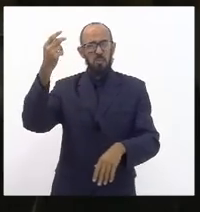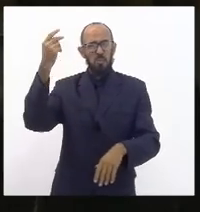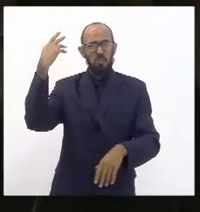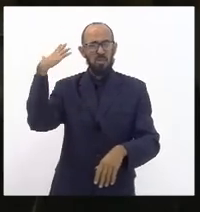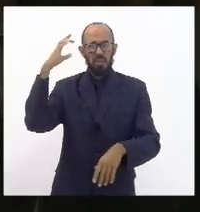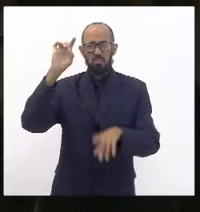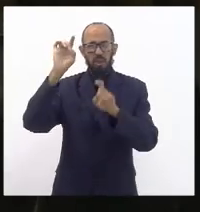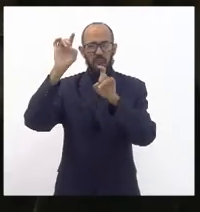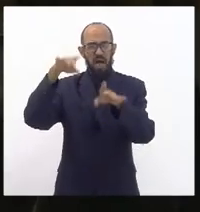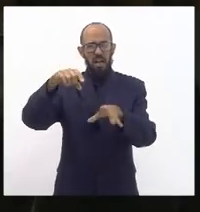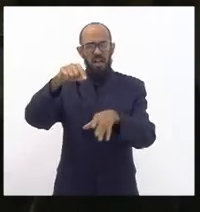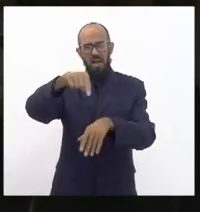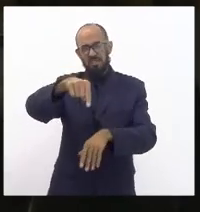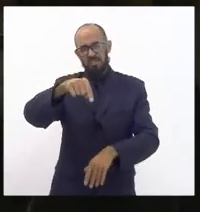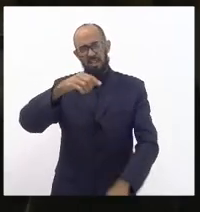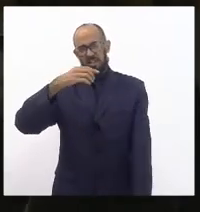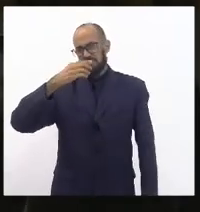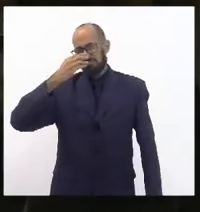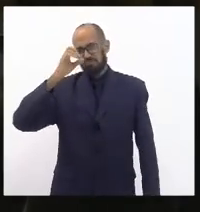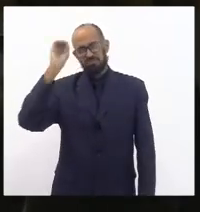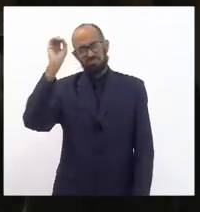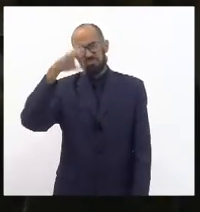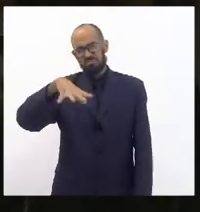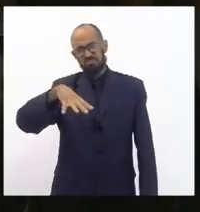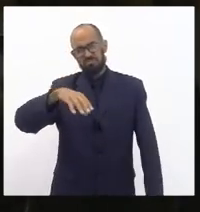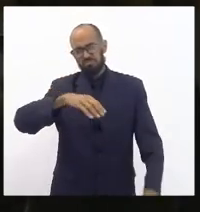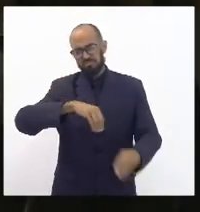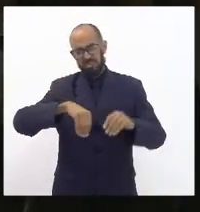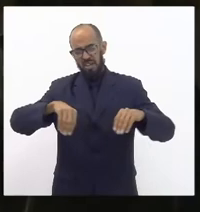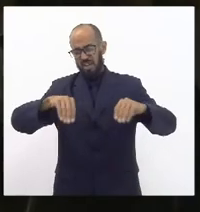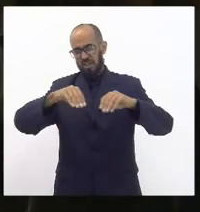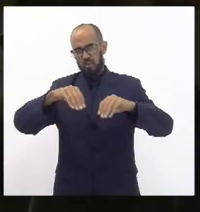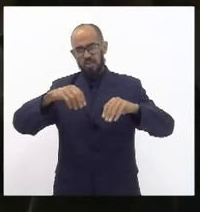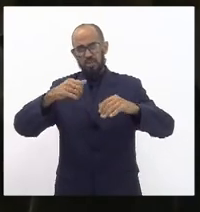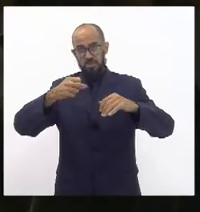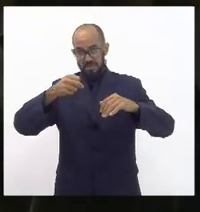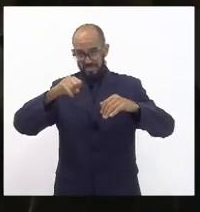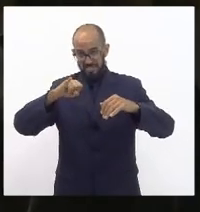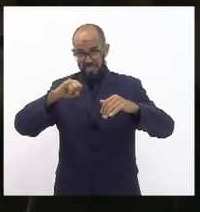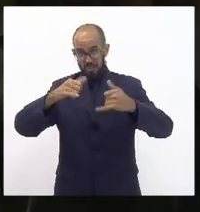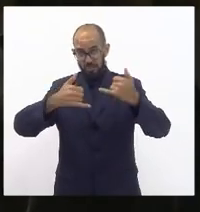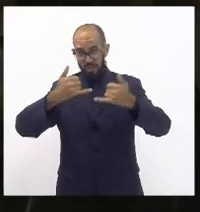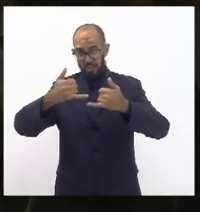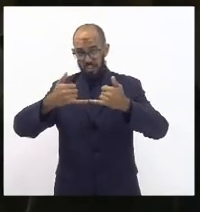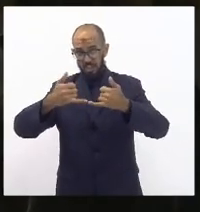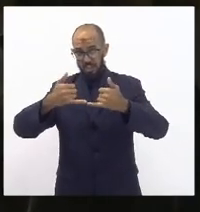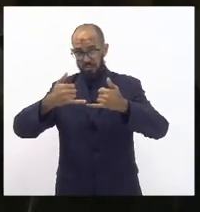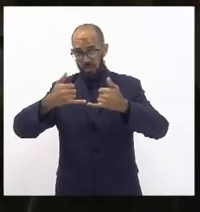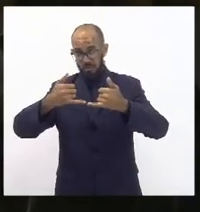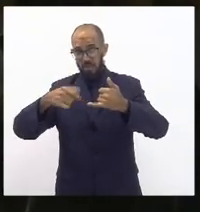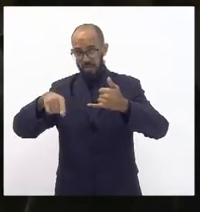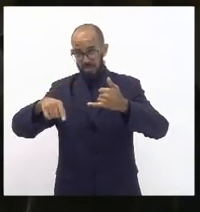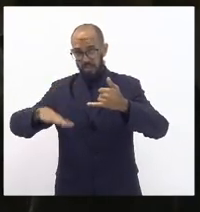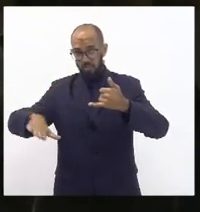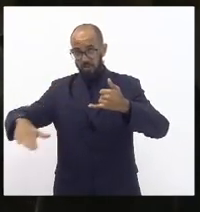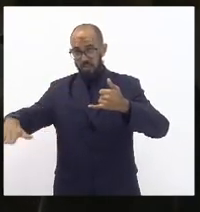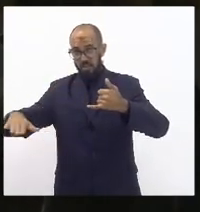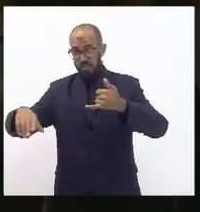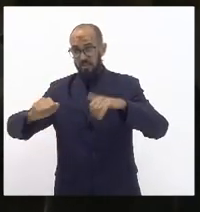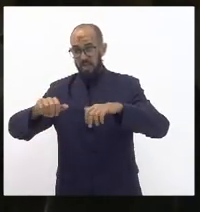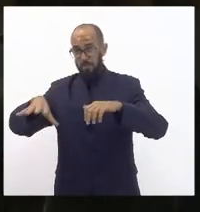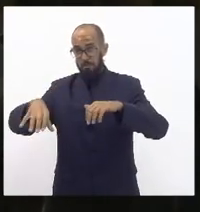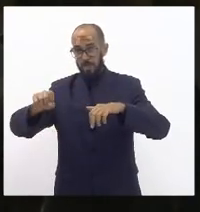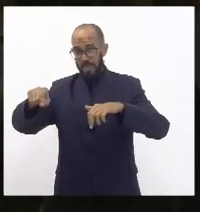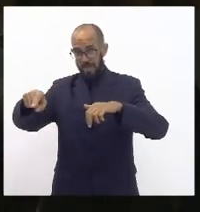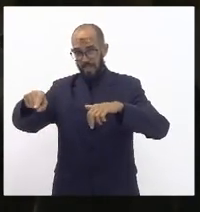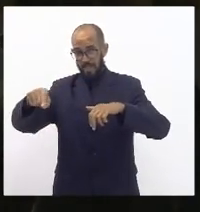jogadas a qualquer maneira lá fora no terreno ou seja se uma criança dessa pega uma cadeira que vem dia após